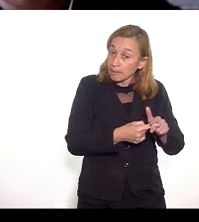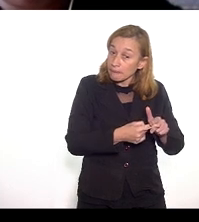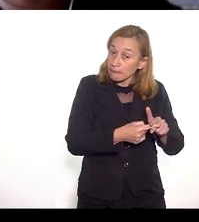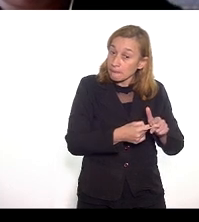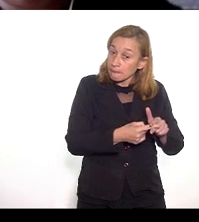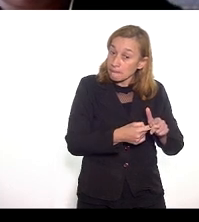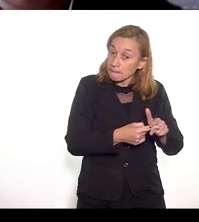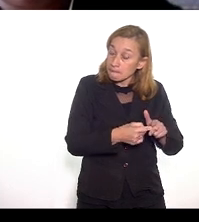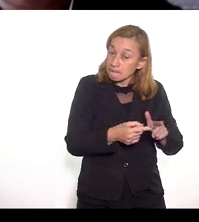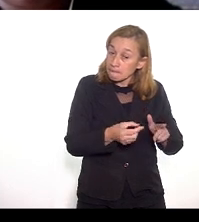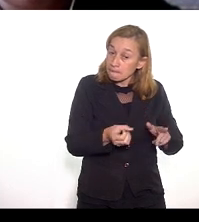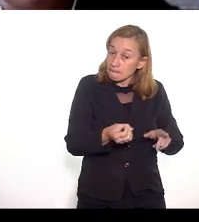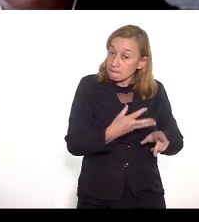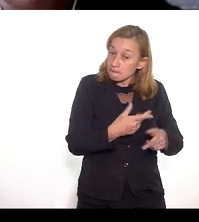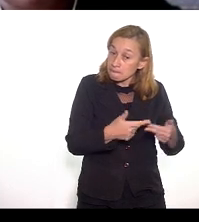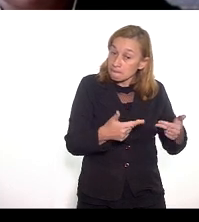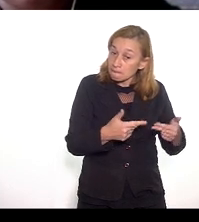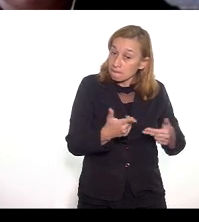consignado recentemente.